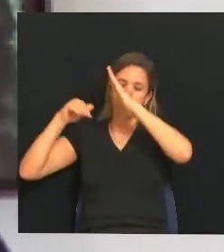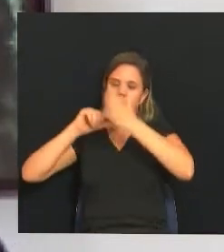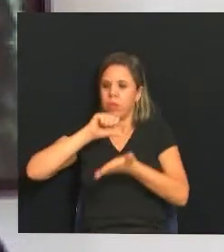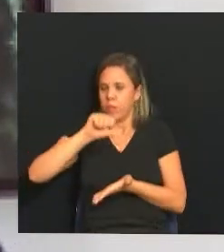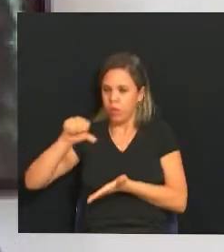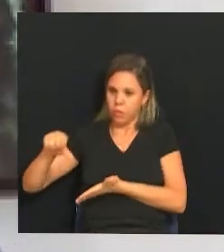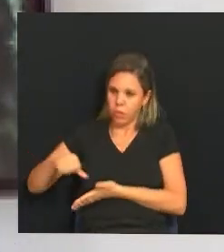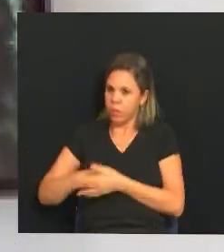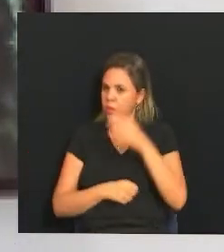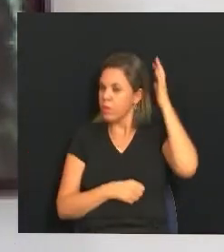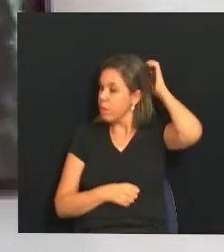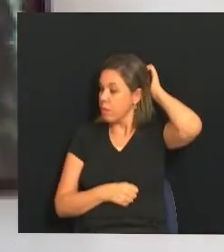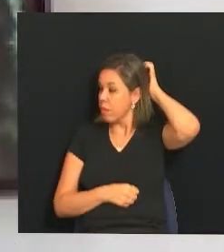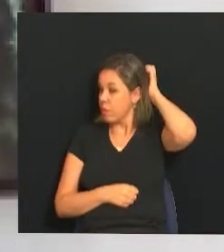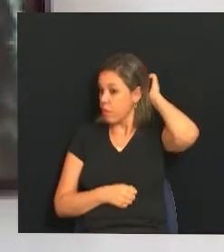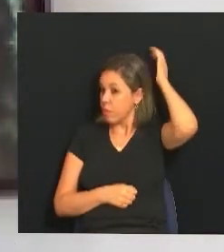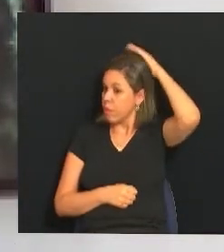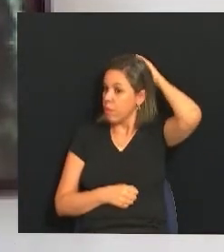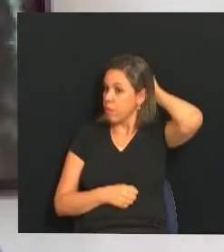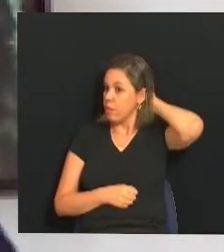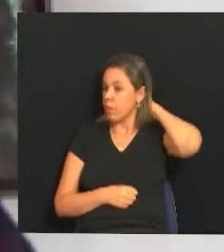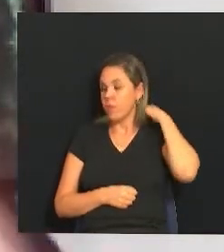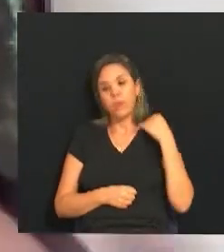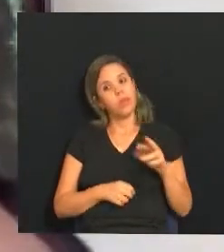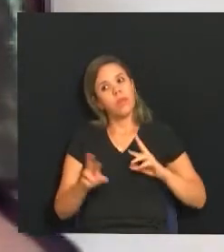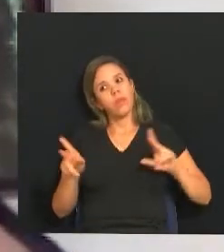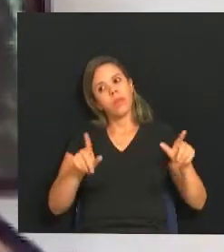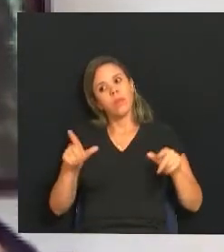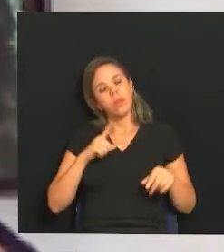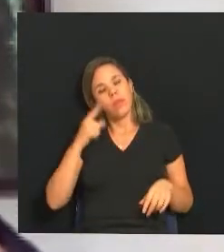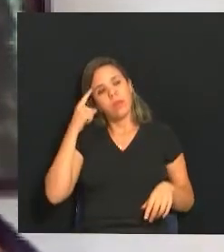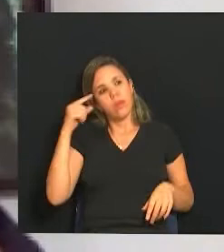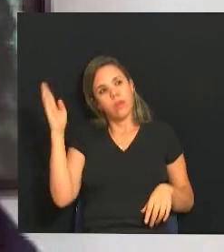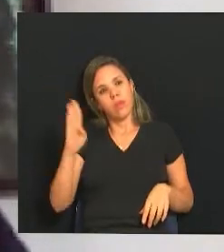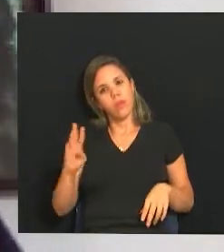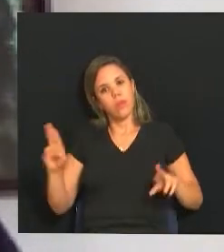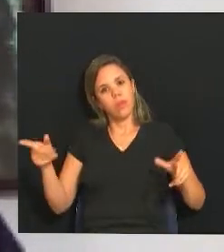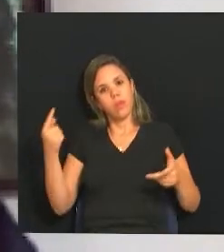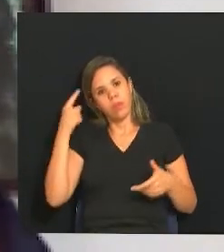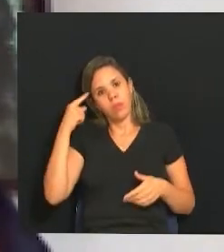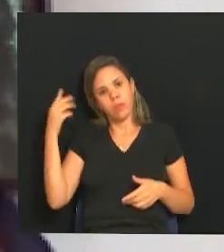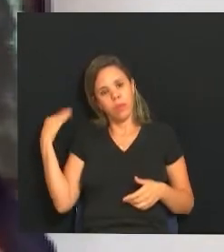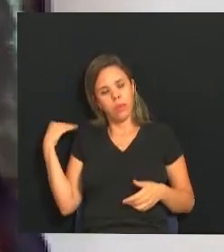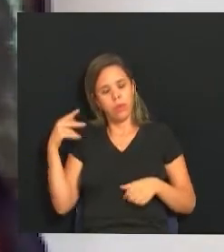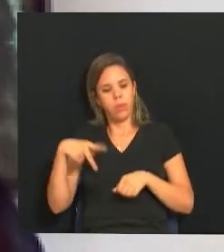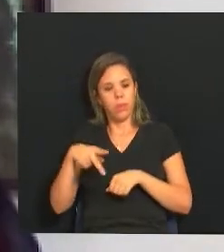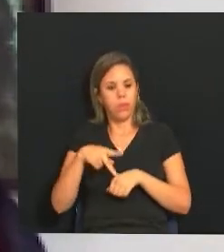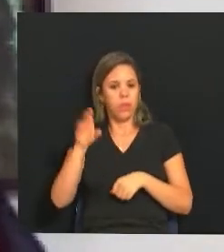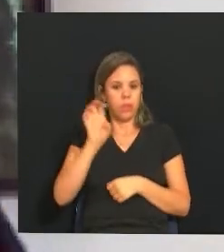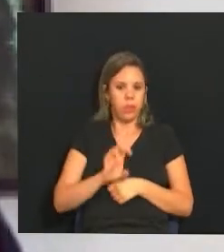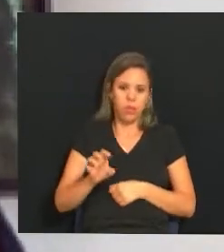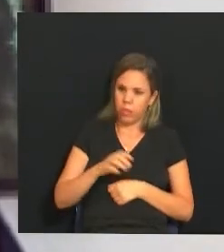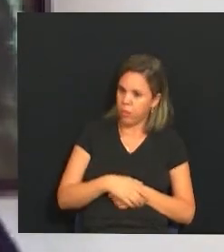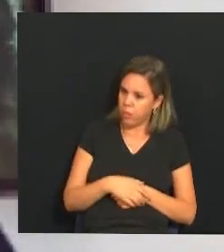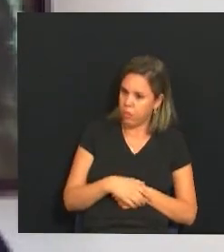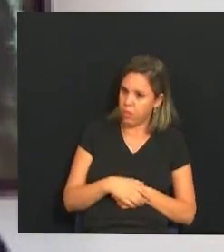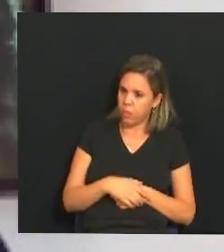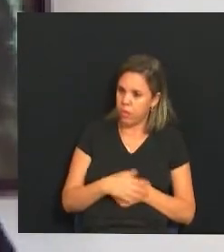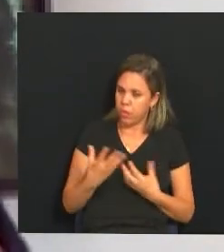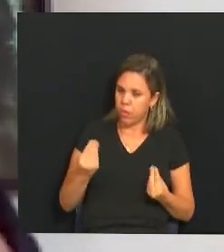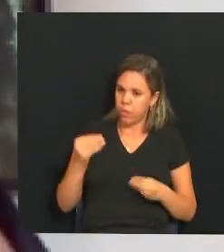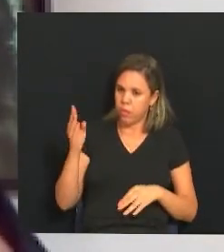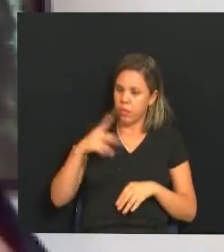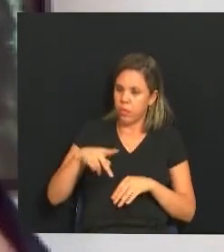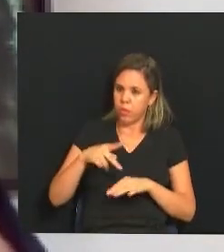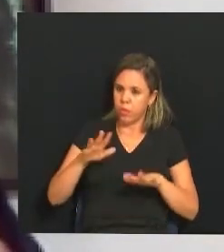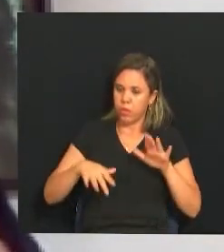para regiões. Então, é diferente você pensar num Brasil como você pensar num país da Europa, que muitos países,